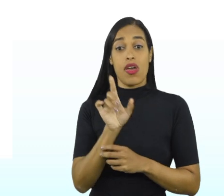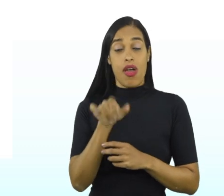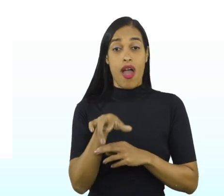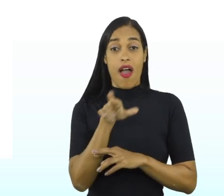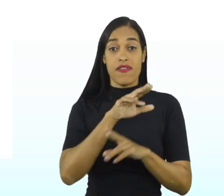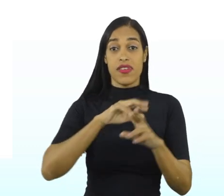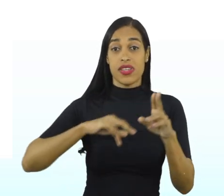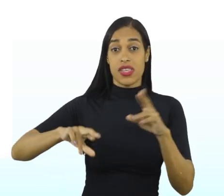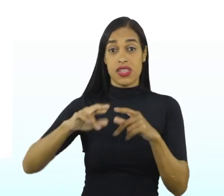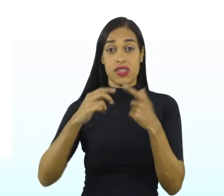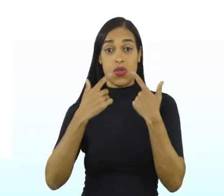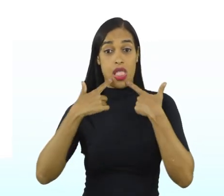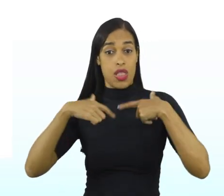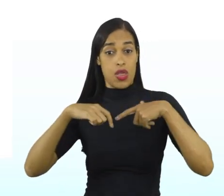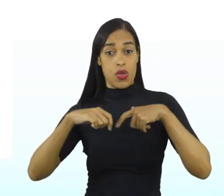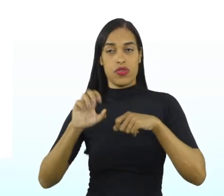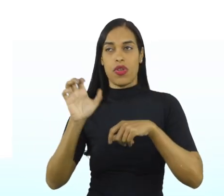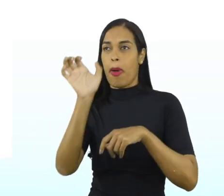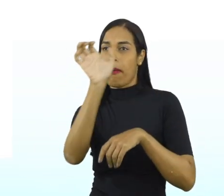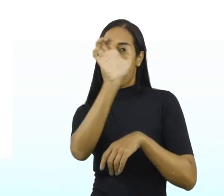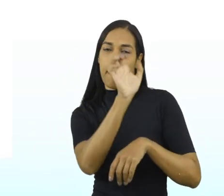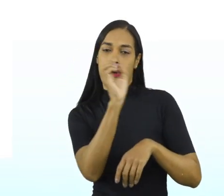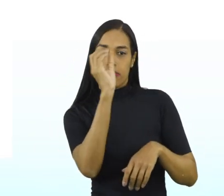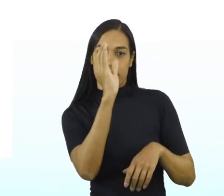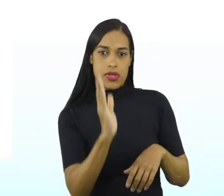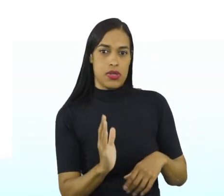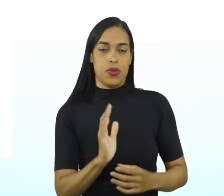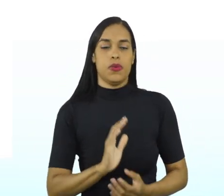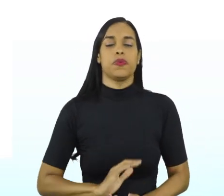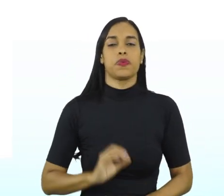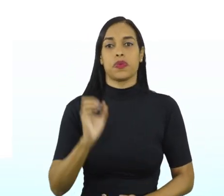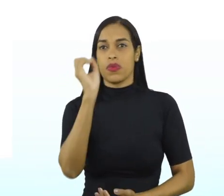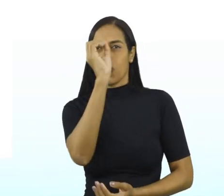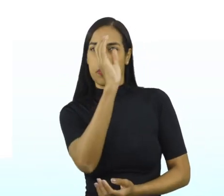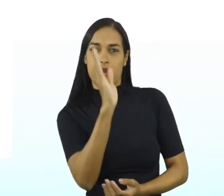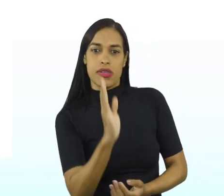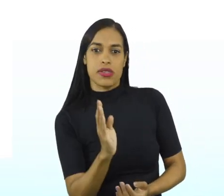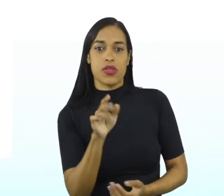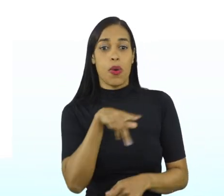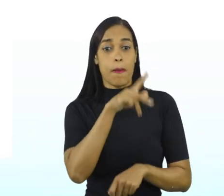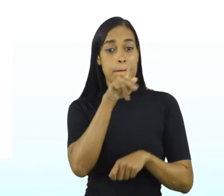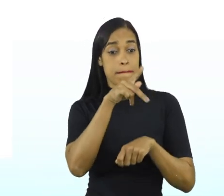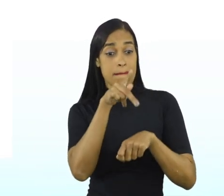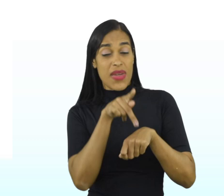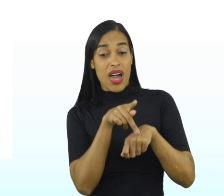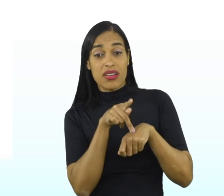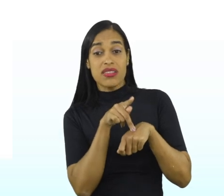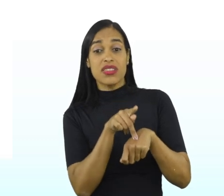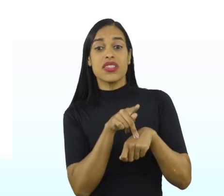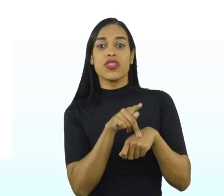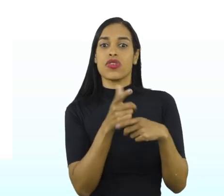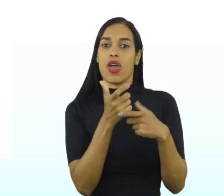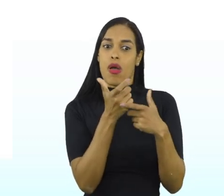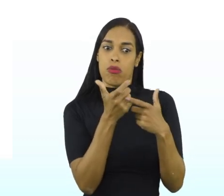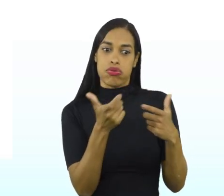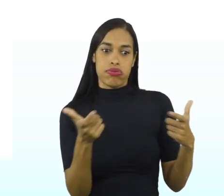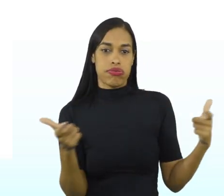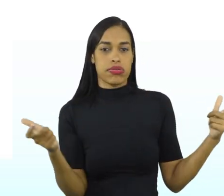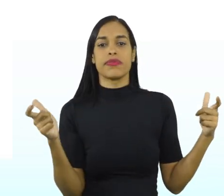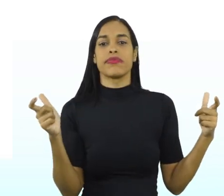linguística, perceba aí o mapa do Brasil, veja só. O Brasil é um país continental, um país imenso, um